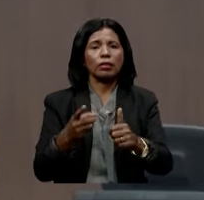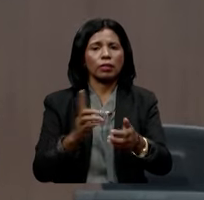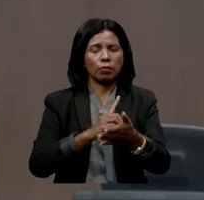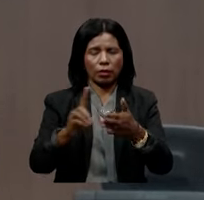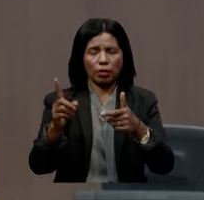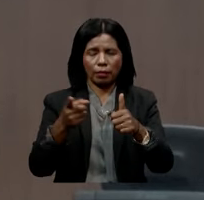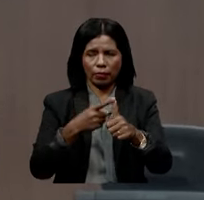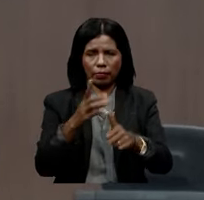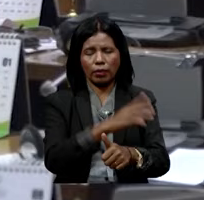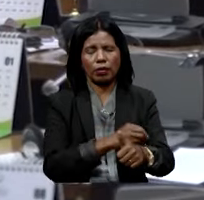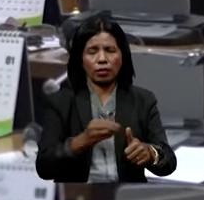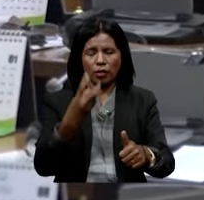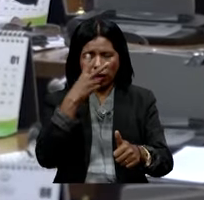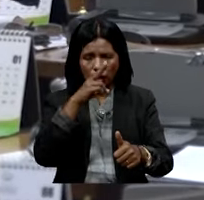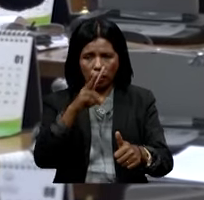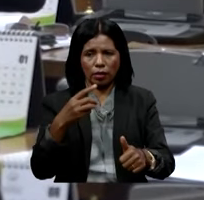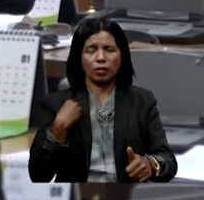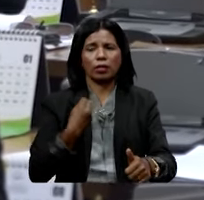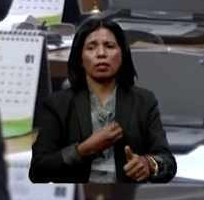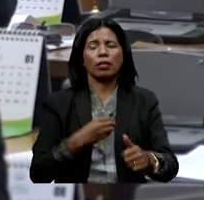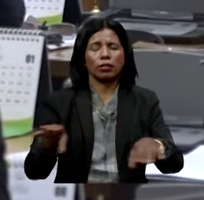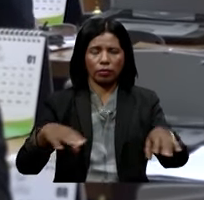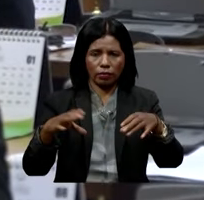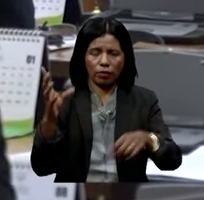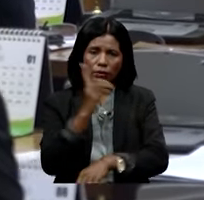possa perdurar no nosso trabalho diário.